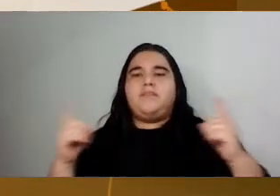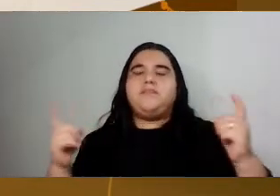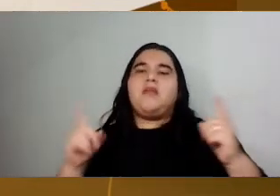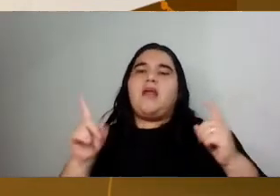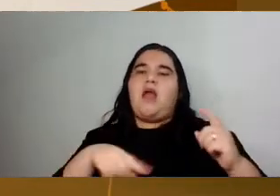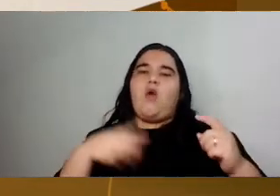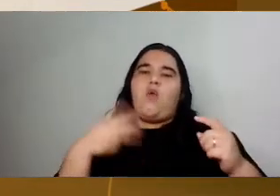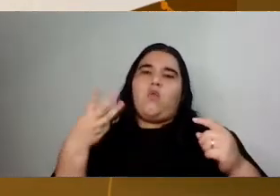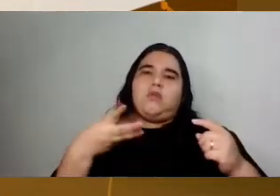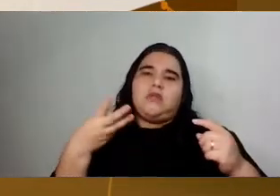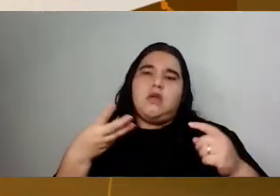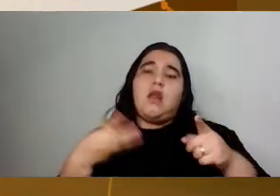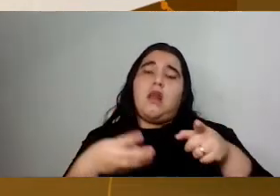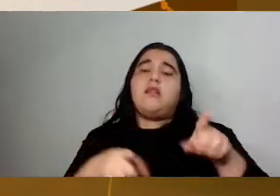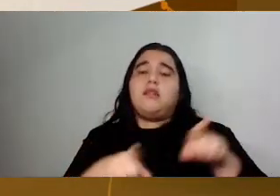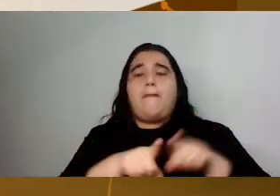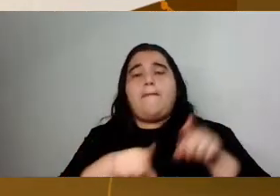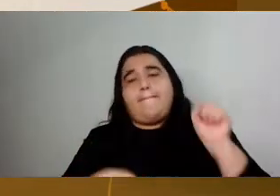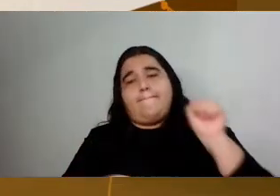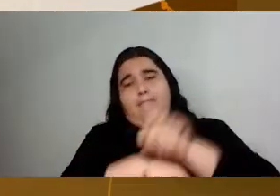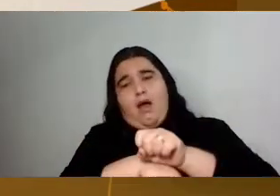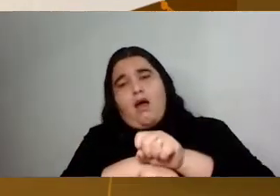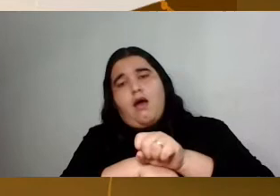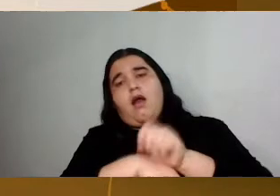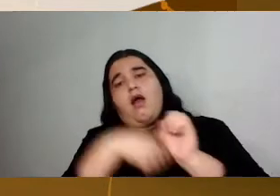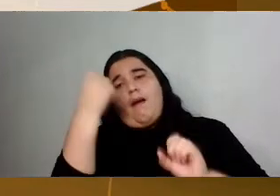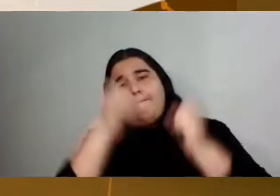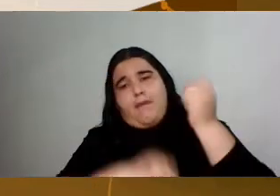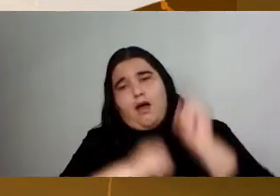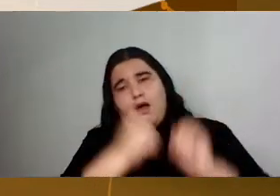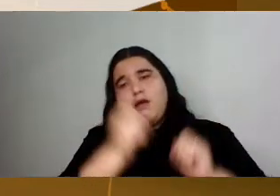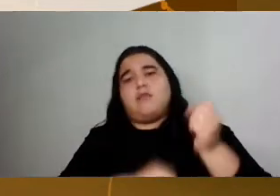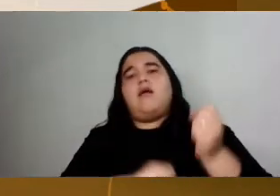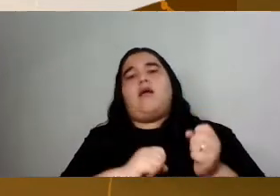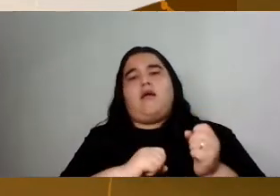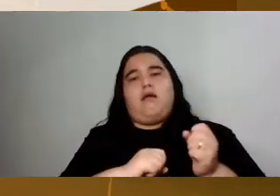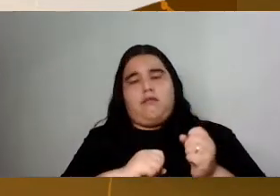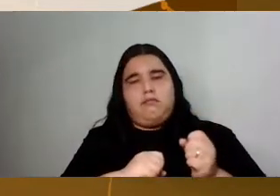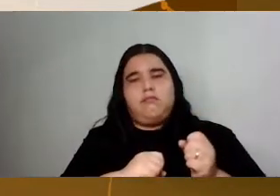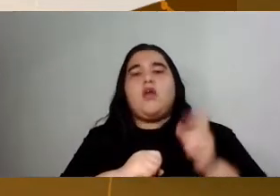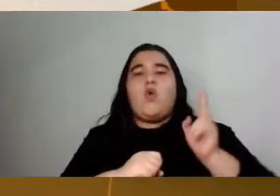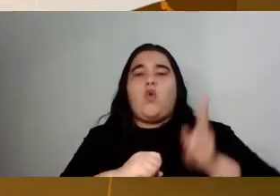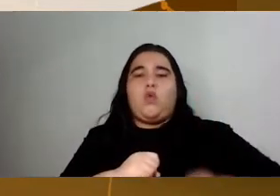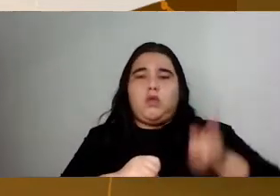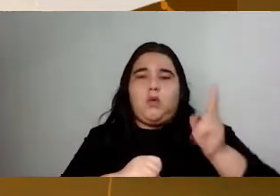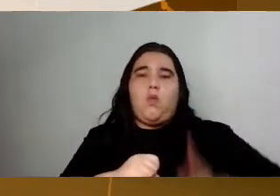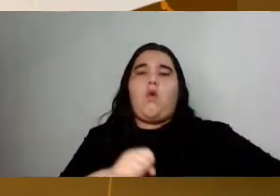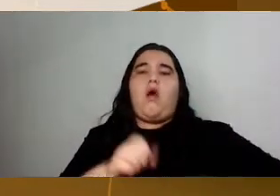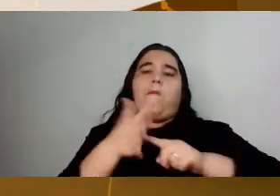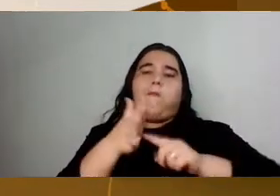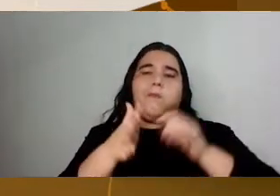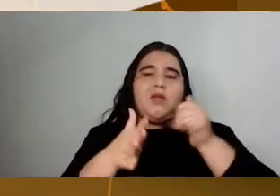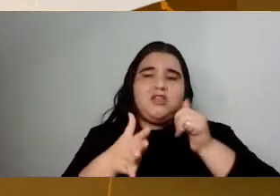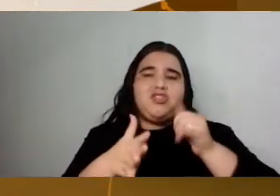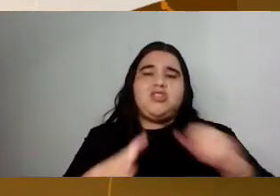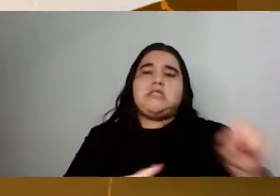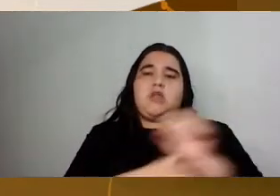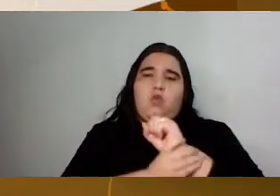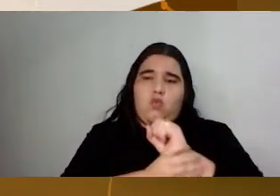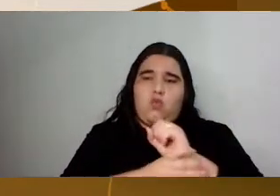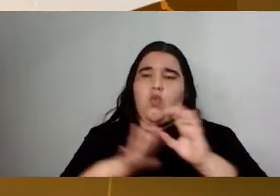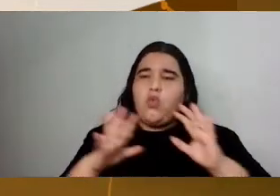também ele pararia a máquina e não atuaria, não tiraria o transformador e manteria o transformador seguro, né? Então, todos esses dispositivos